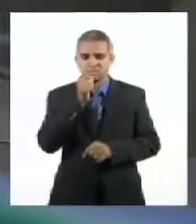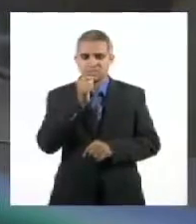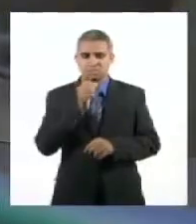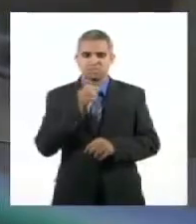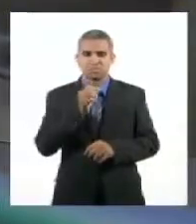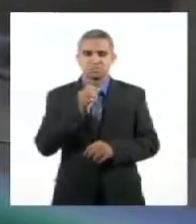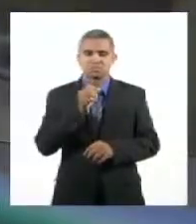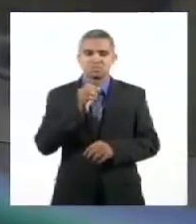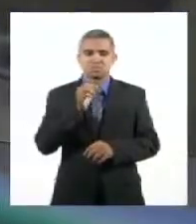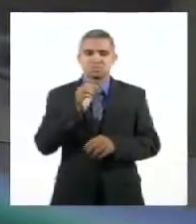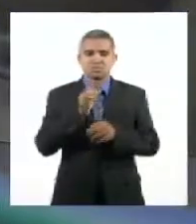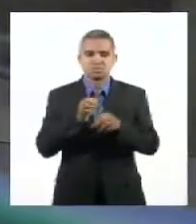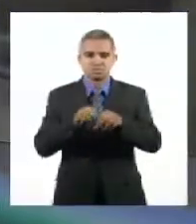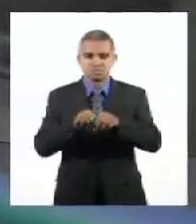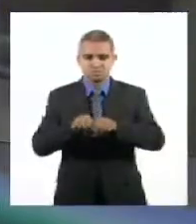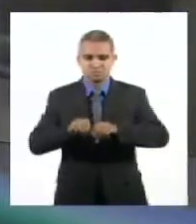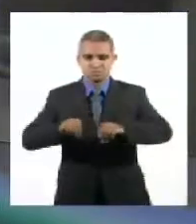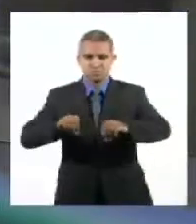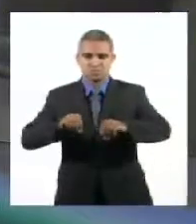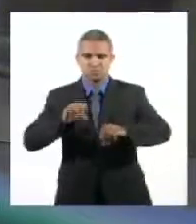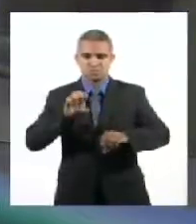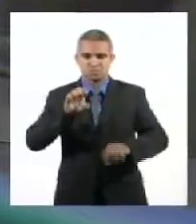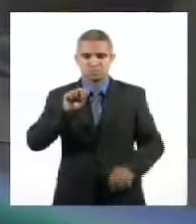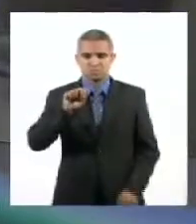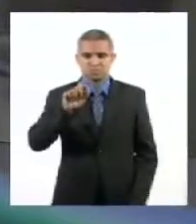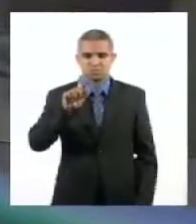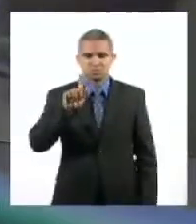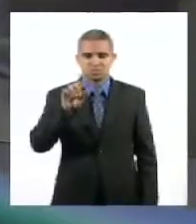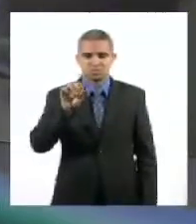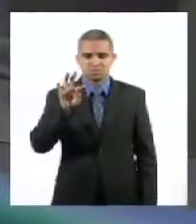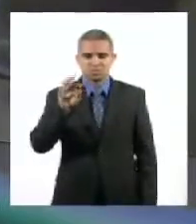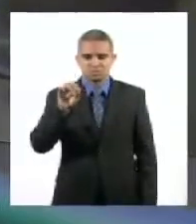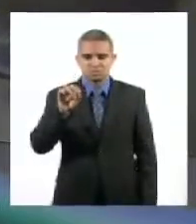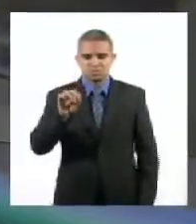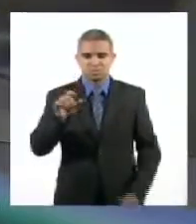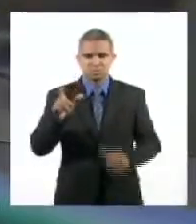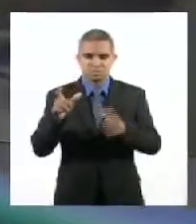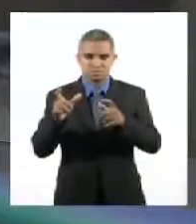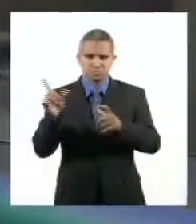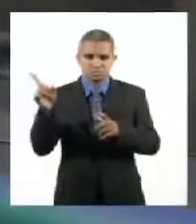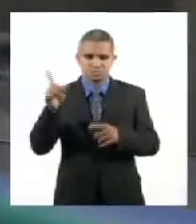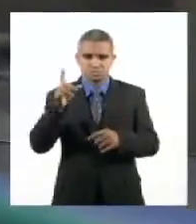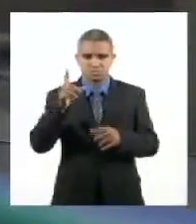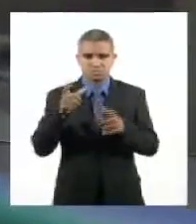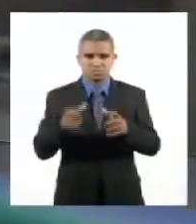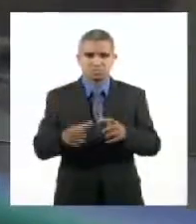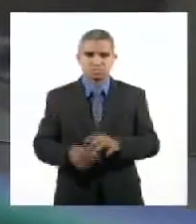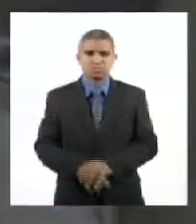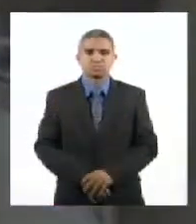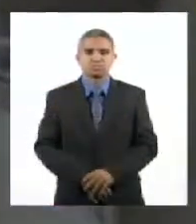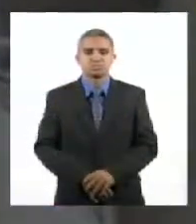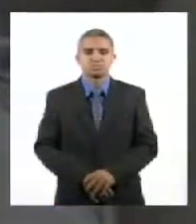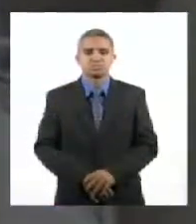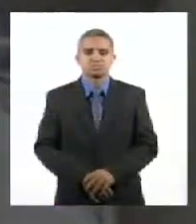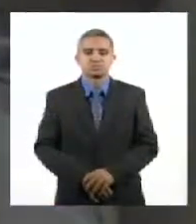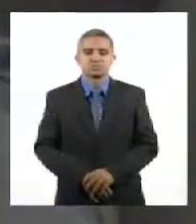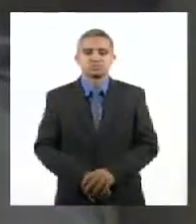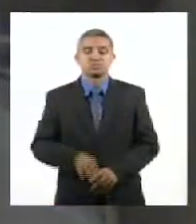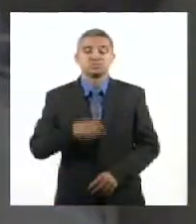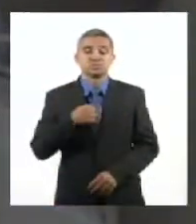município. Já me justificando que não me fiz presente ontem lá, deputado Wellington, por